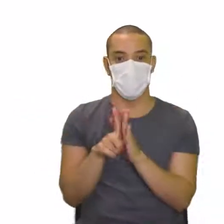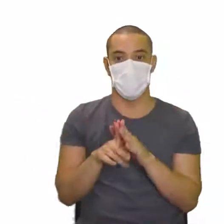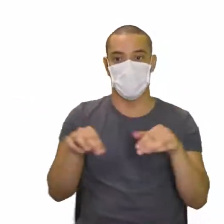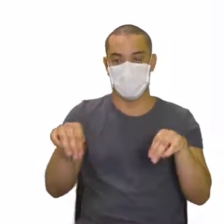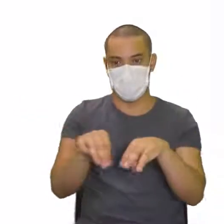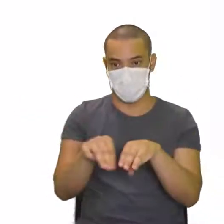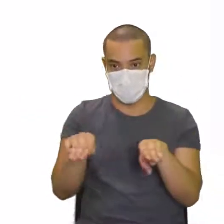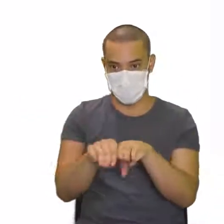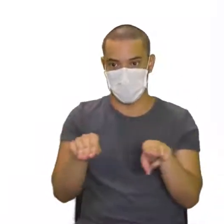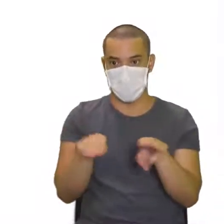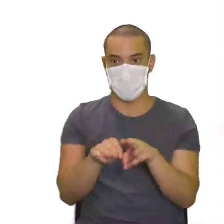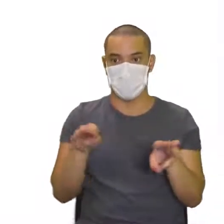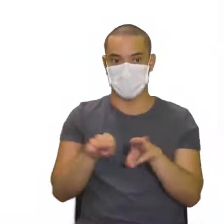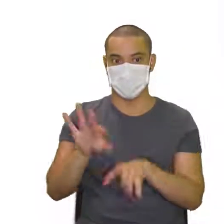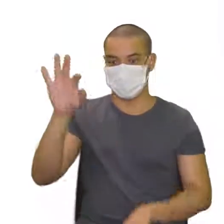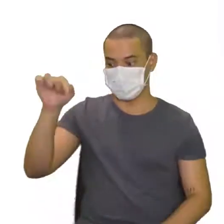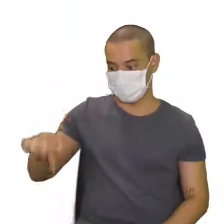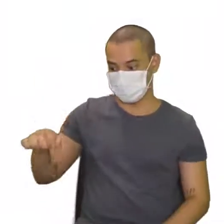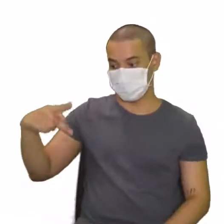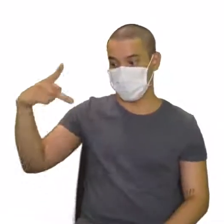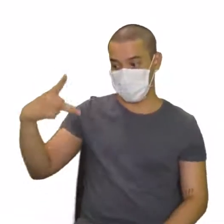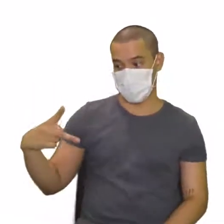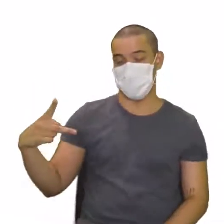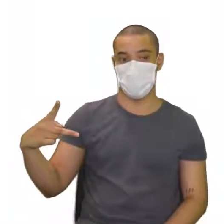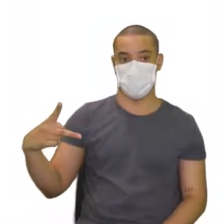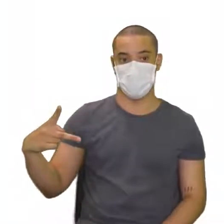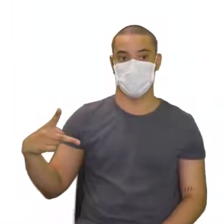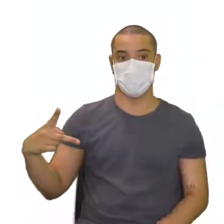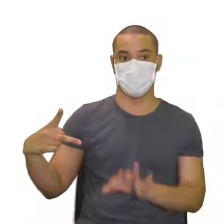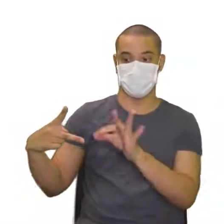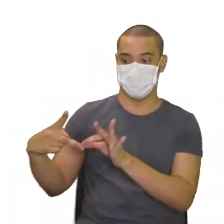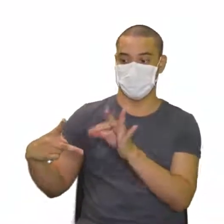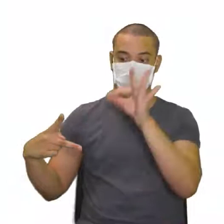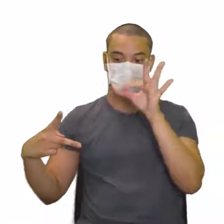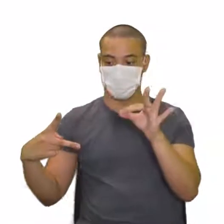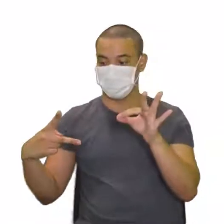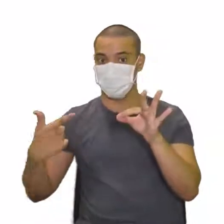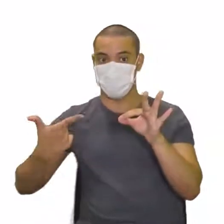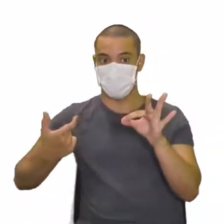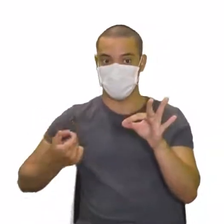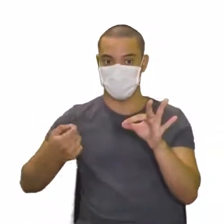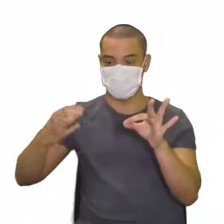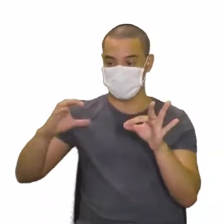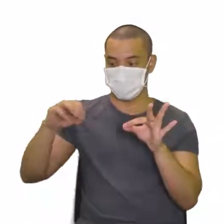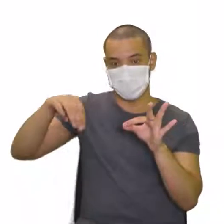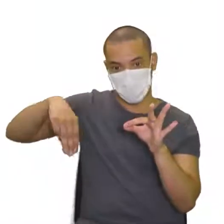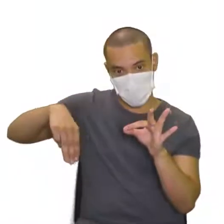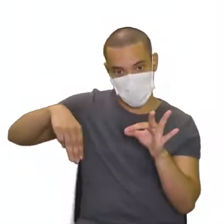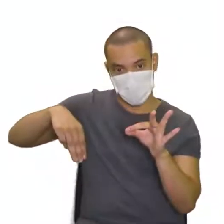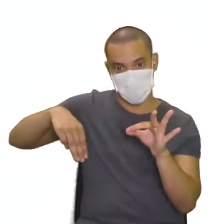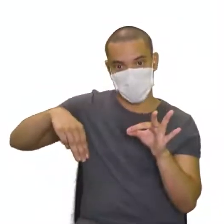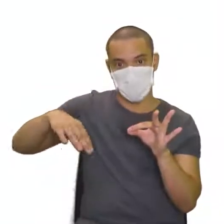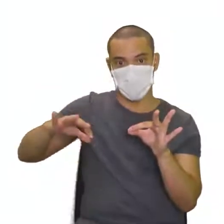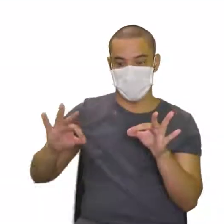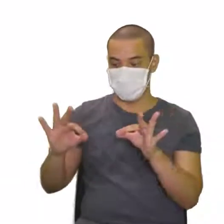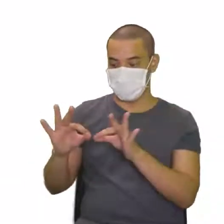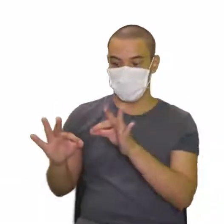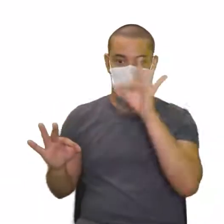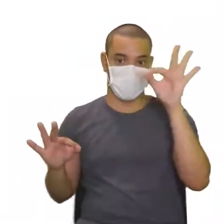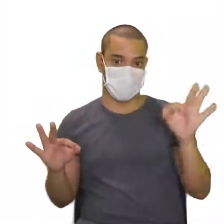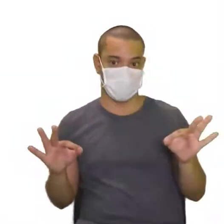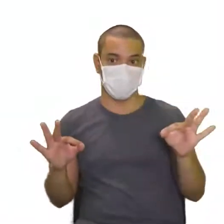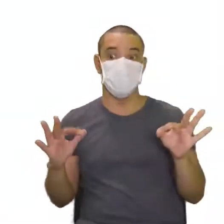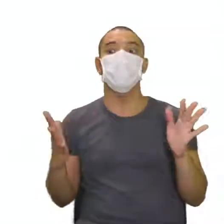magnética em um ponto P que dista 20 centímetros do condutor.